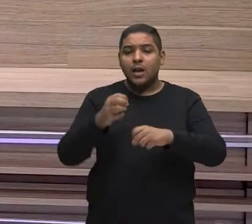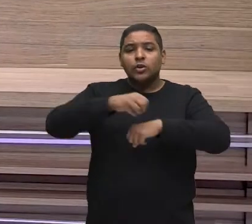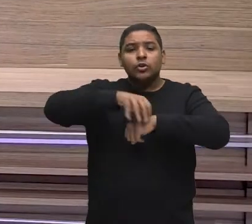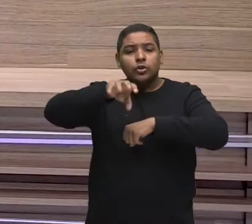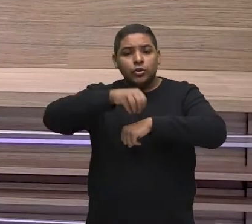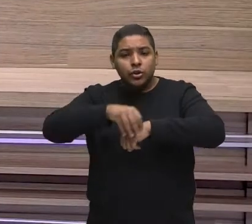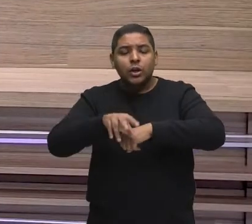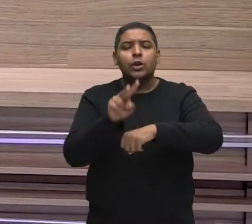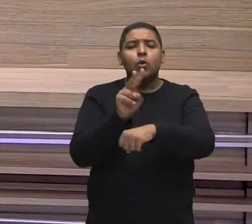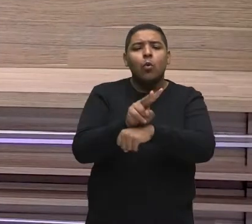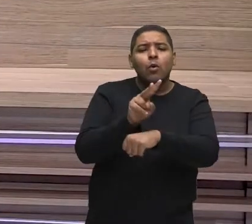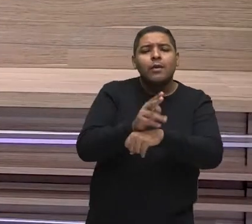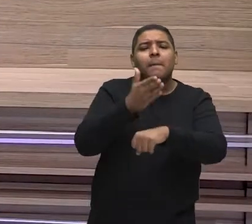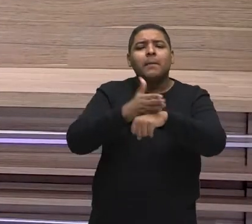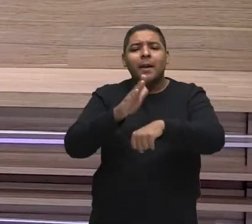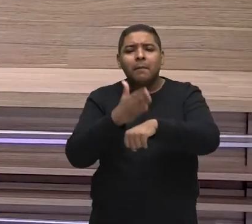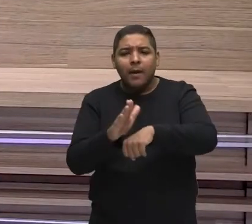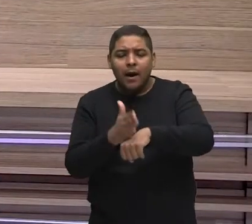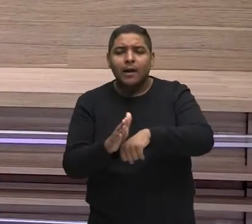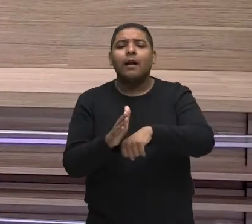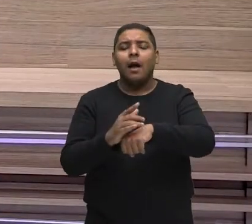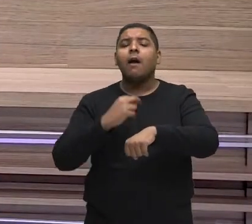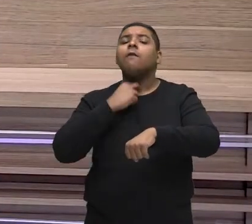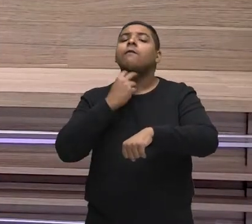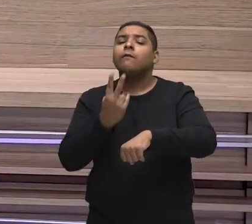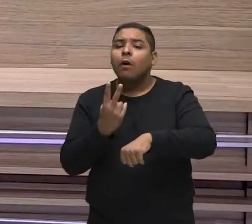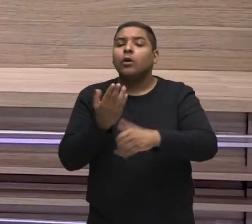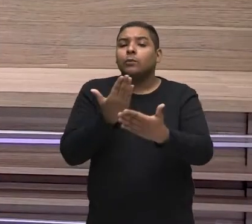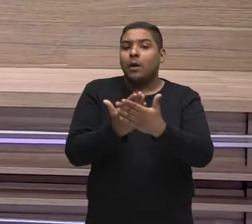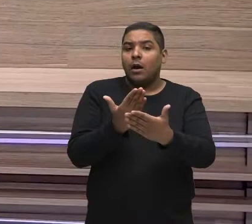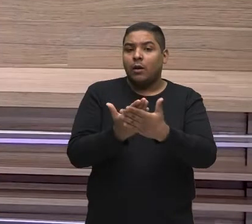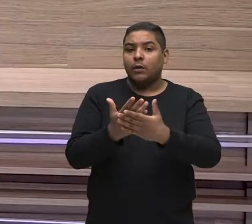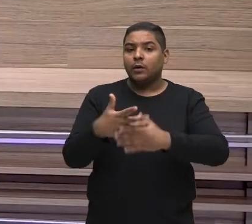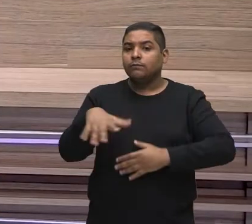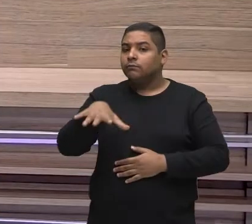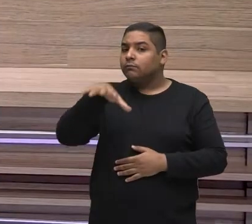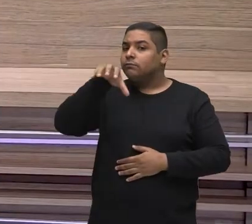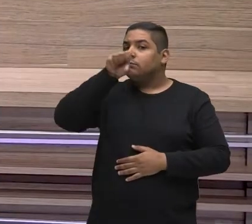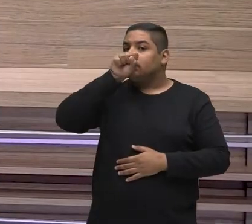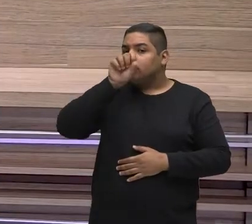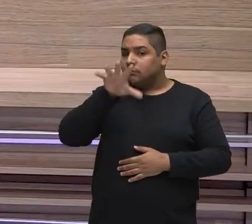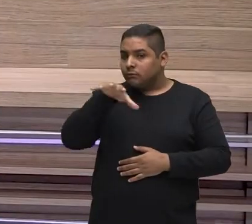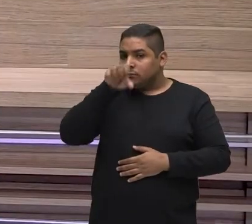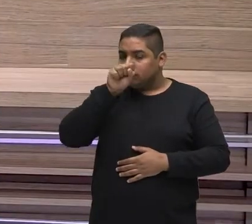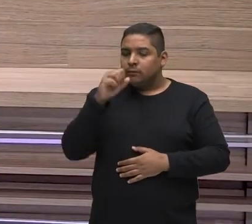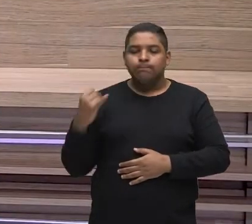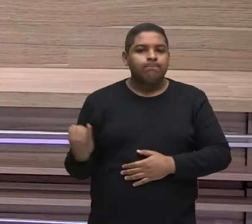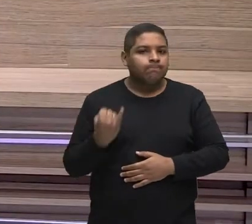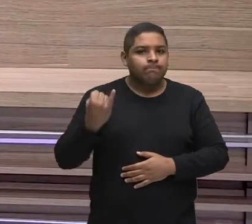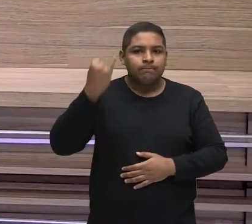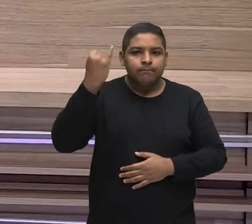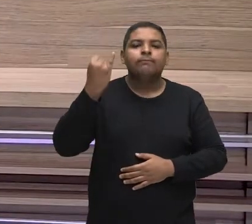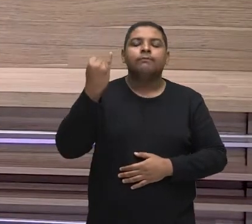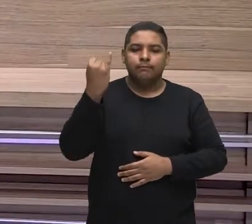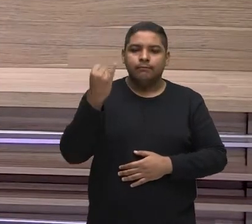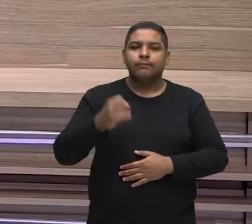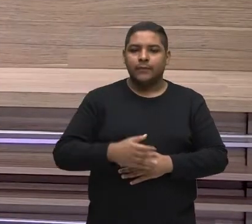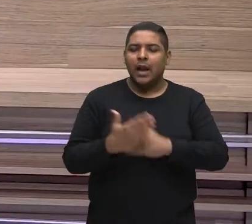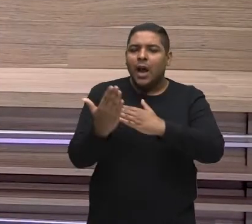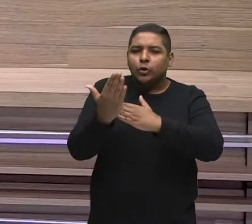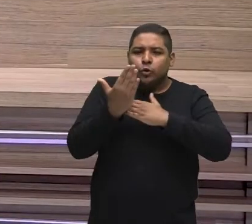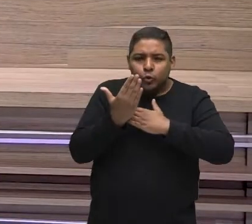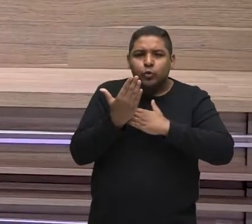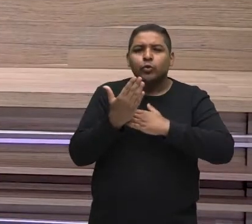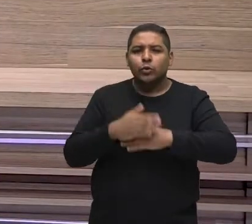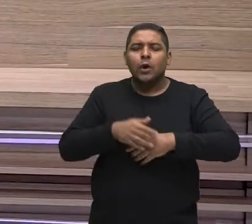cuidar e preparar a sua voz para a aula. Primeira dica, respiração. A respiração é o combustível da voz. Um